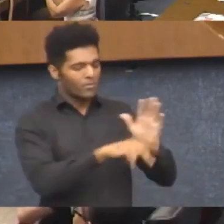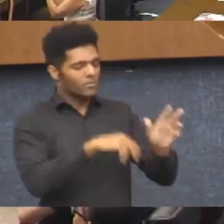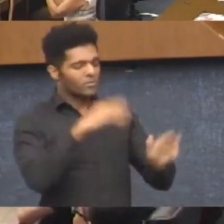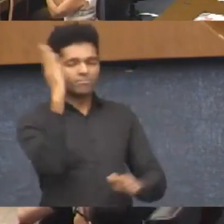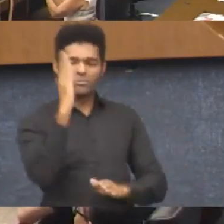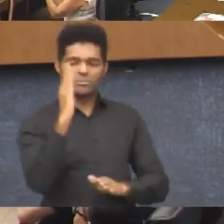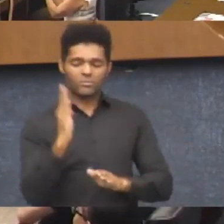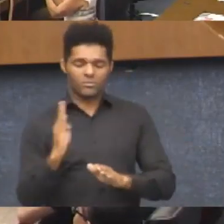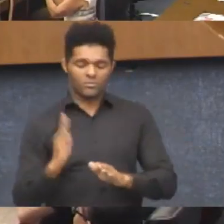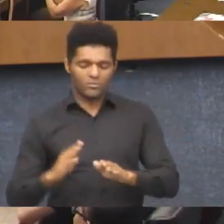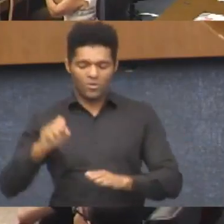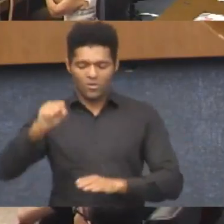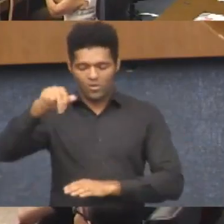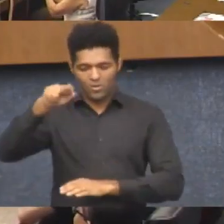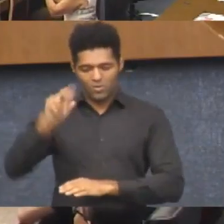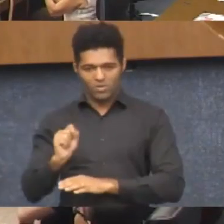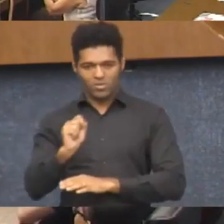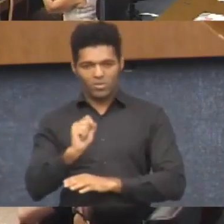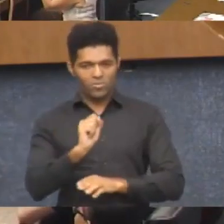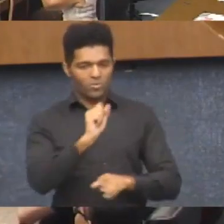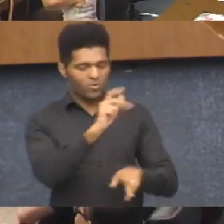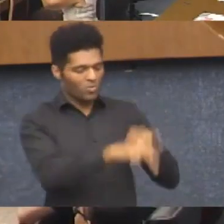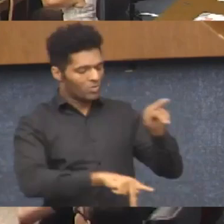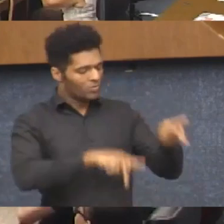do Brasil.